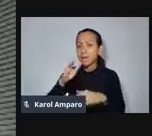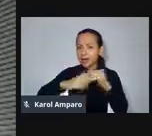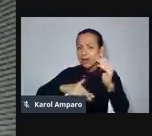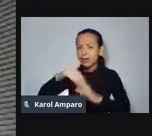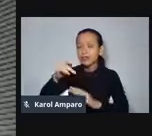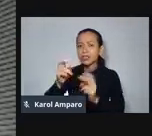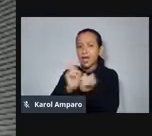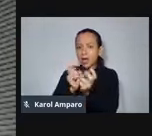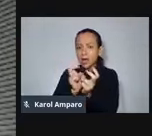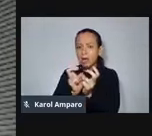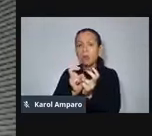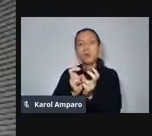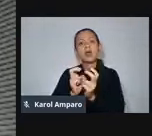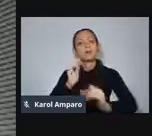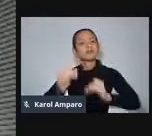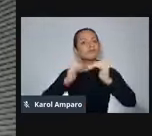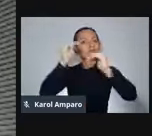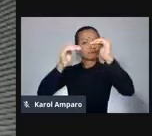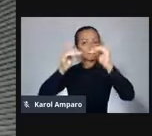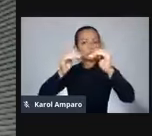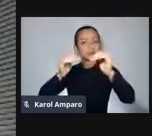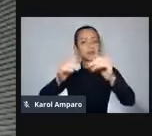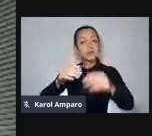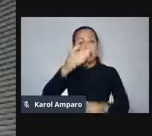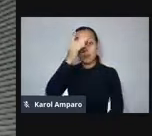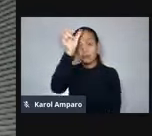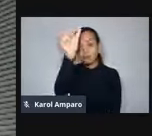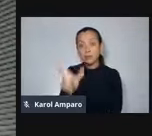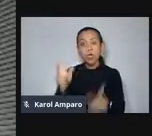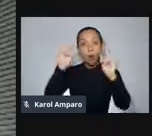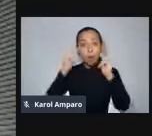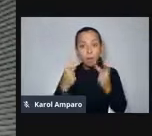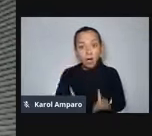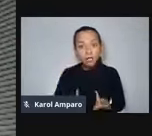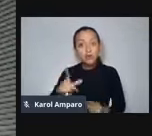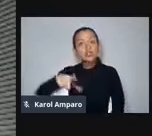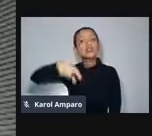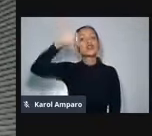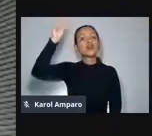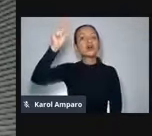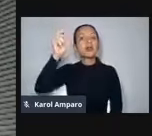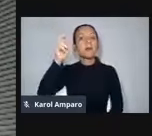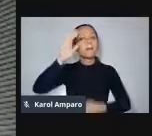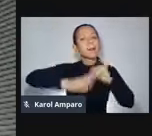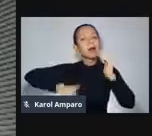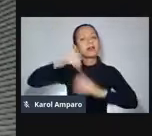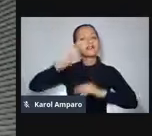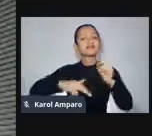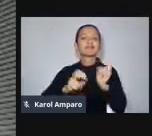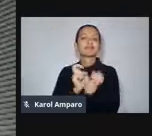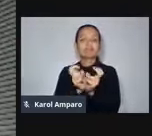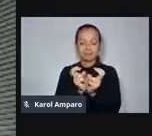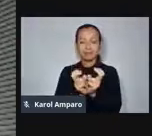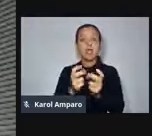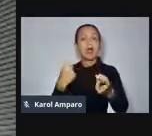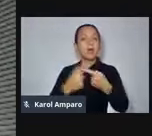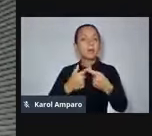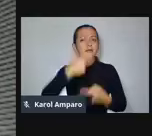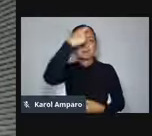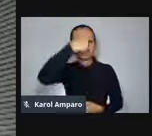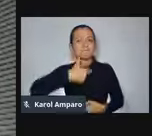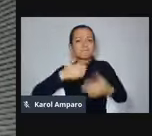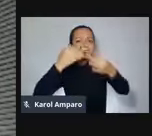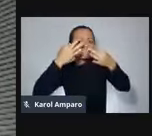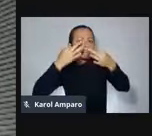ser humano que escolheu a capoeira, no seu caráter, dignidade e